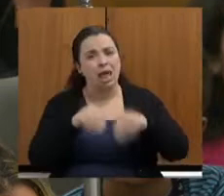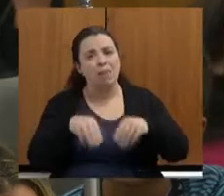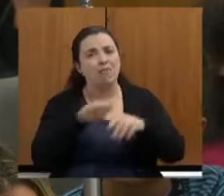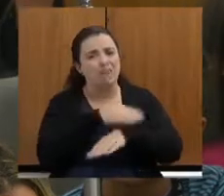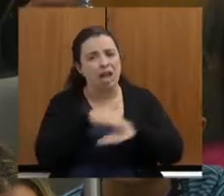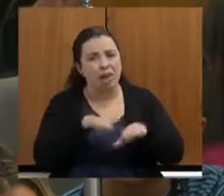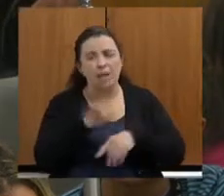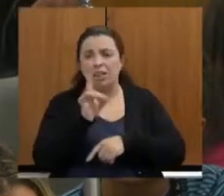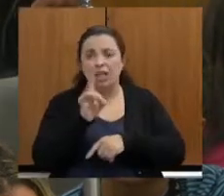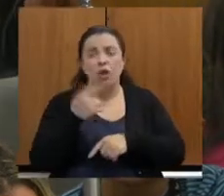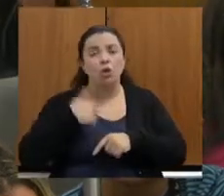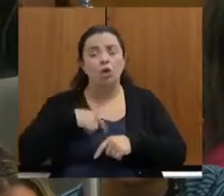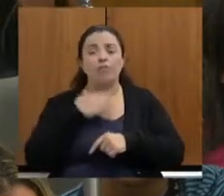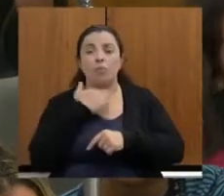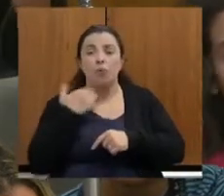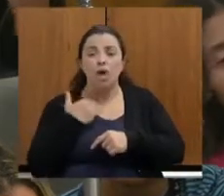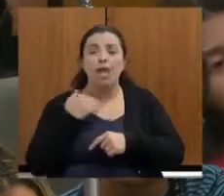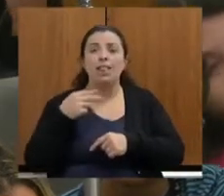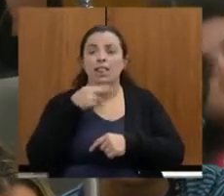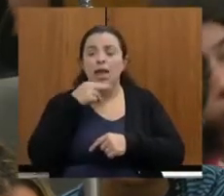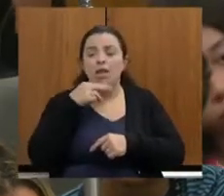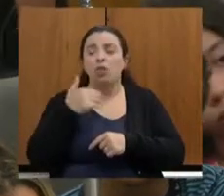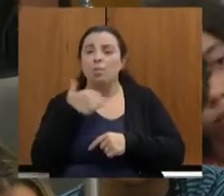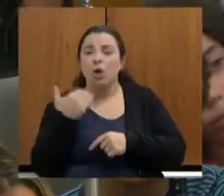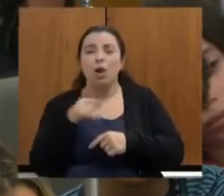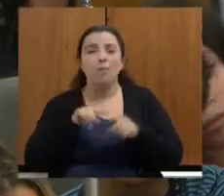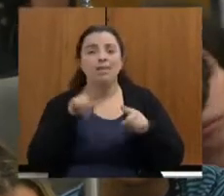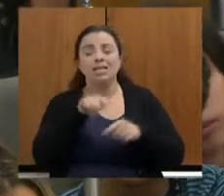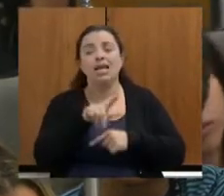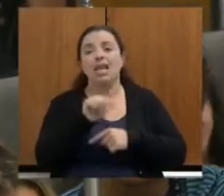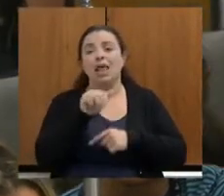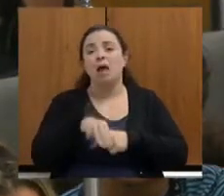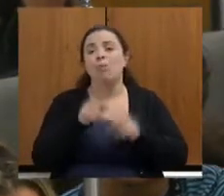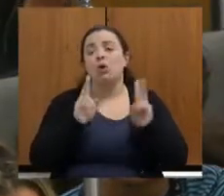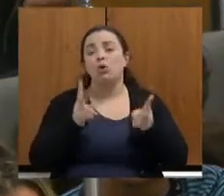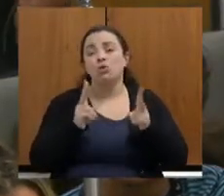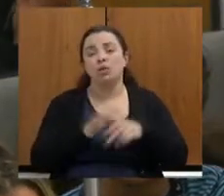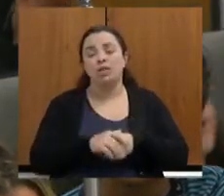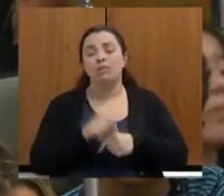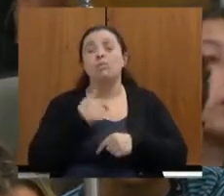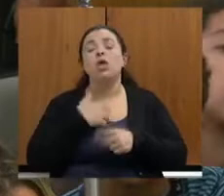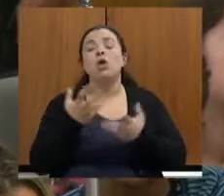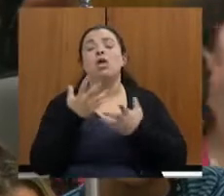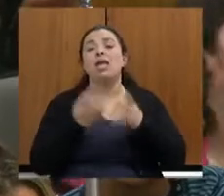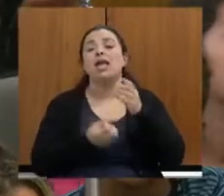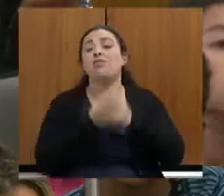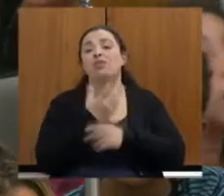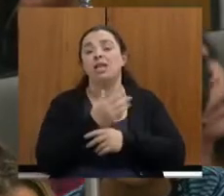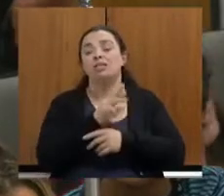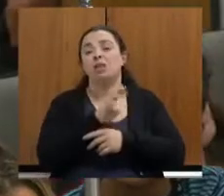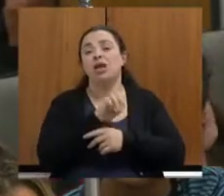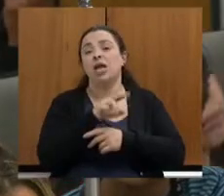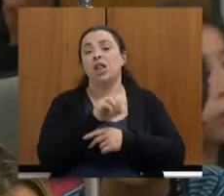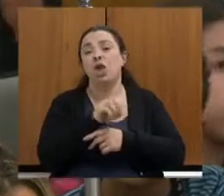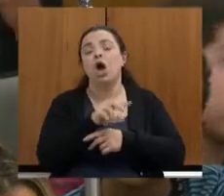nossos filhos nossos netos isso não vai acabar e eu gostaria que a fundação renova o seguinte se um filho dela pedi se era um prato de comer